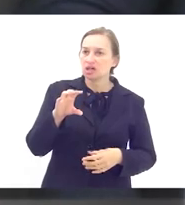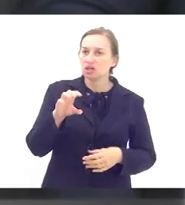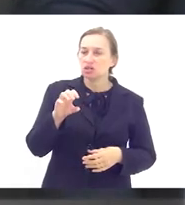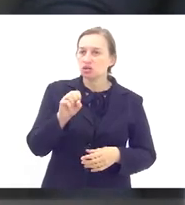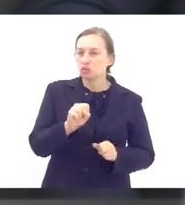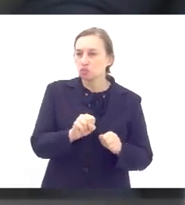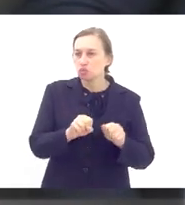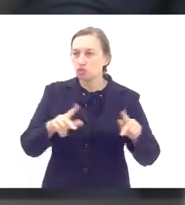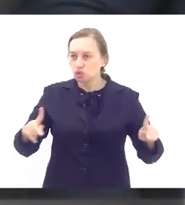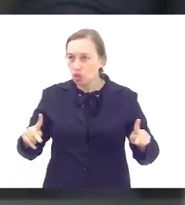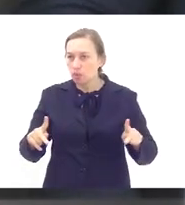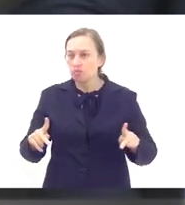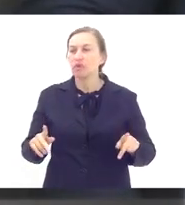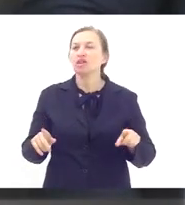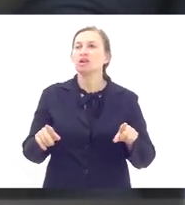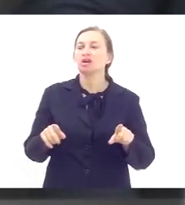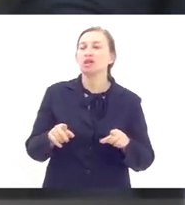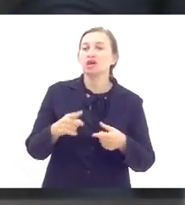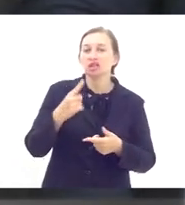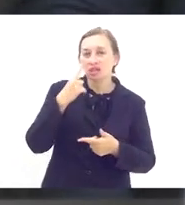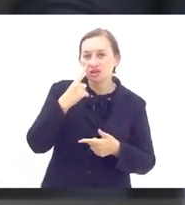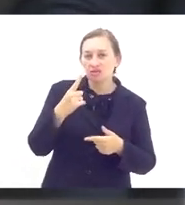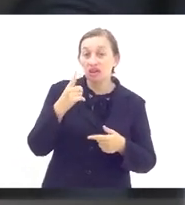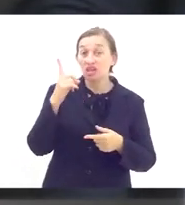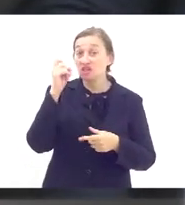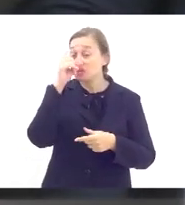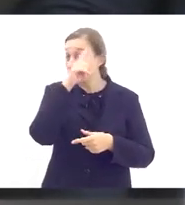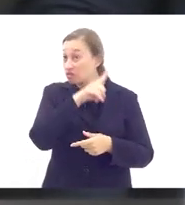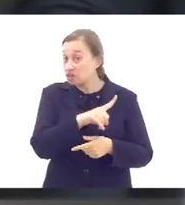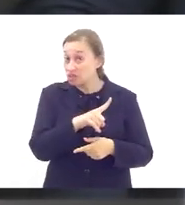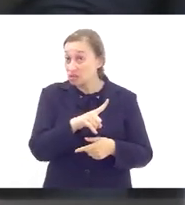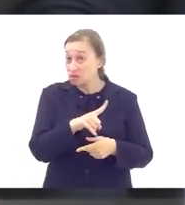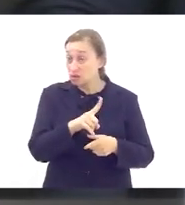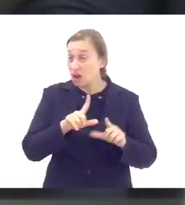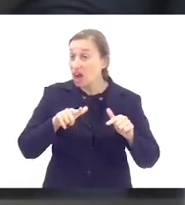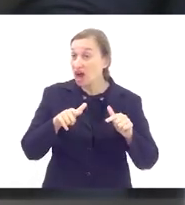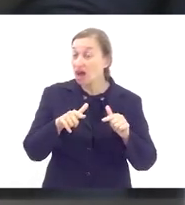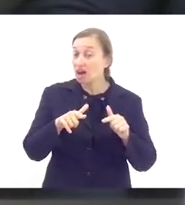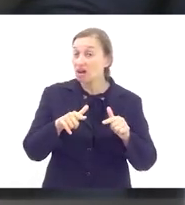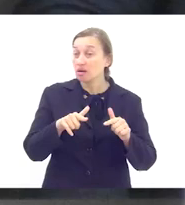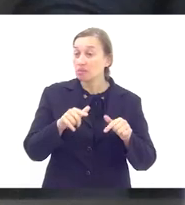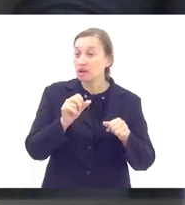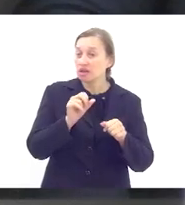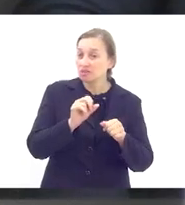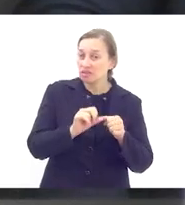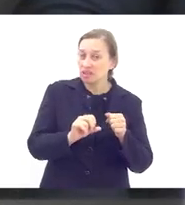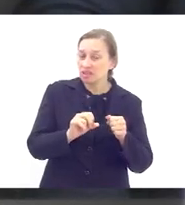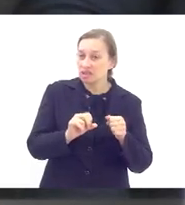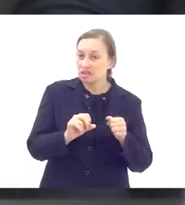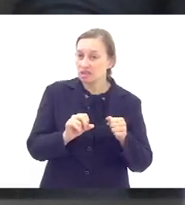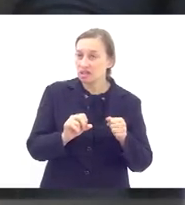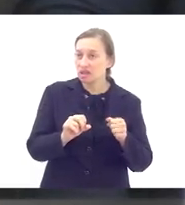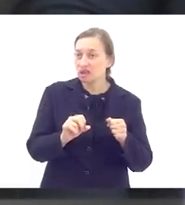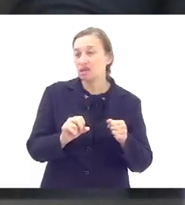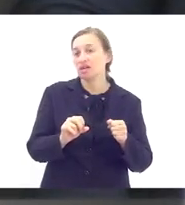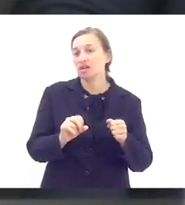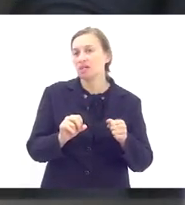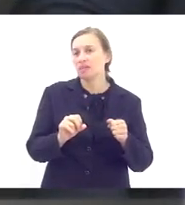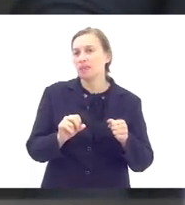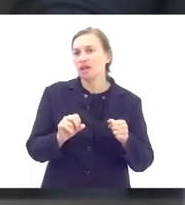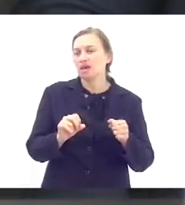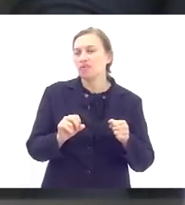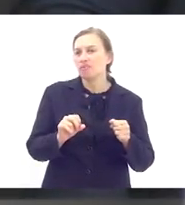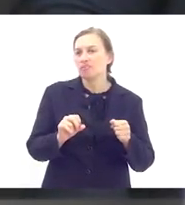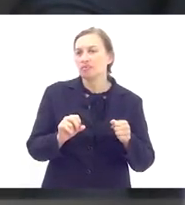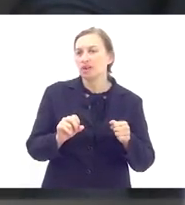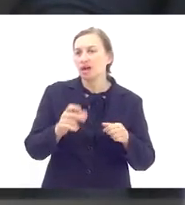coisas falsificadas, tantas que tem aí. A gente tem que tentar dificultar, entendeu? O infrator de fazer isso aí. Então, a gente pode sentar e estudar